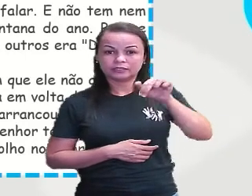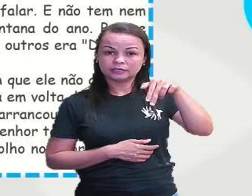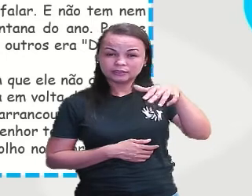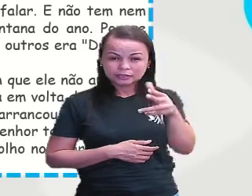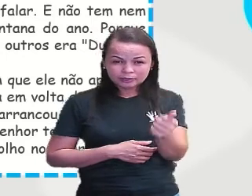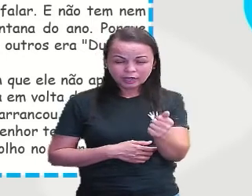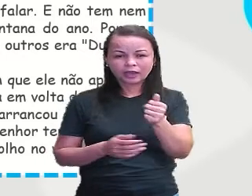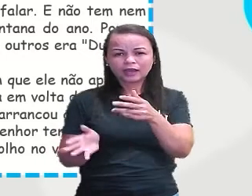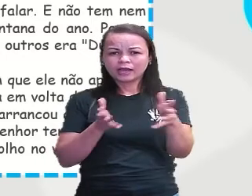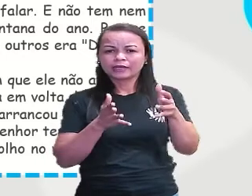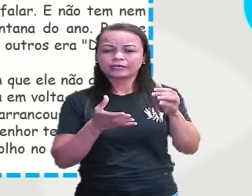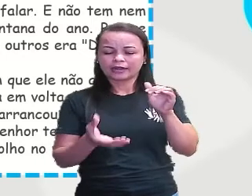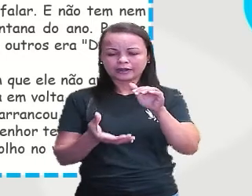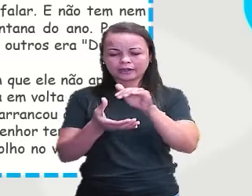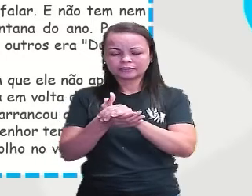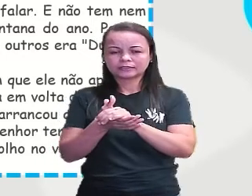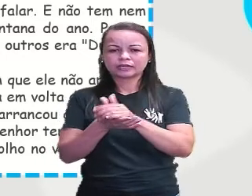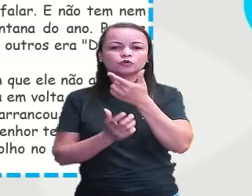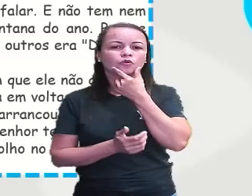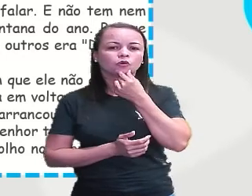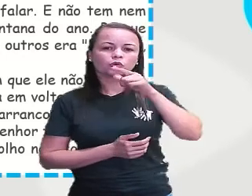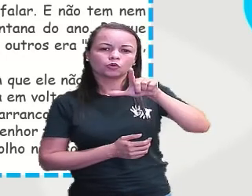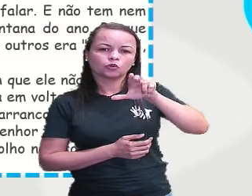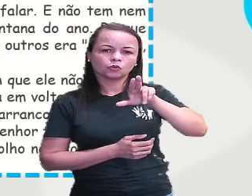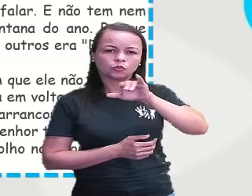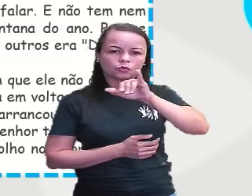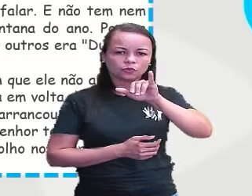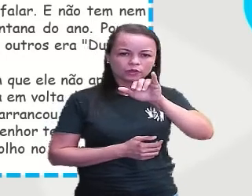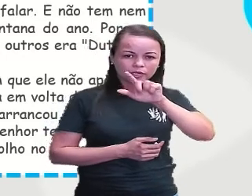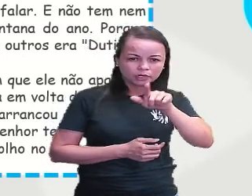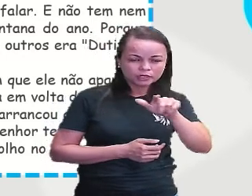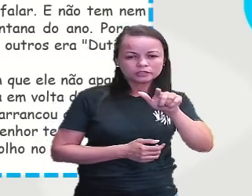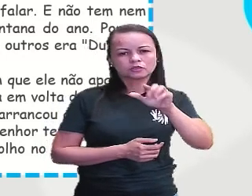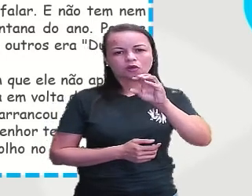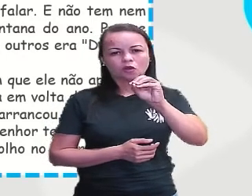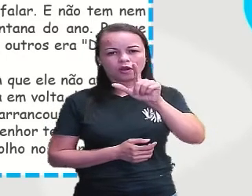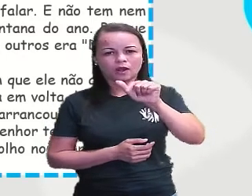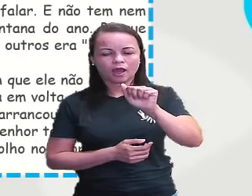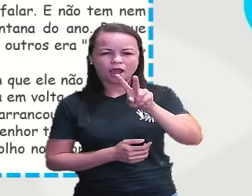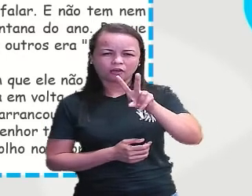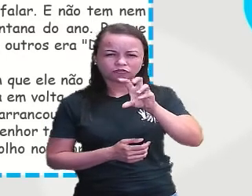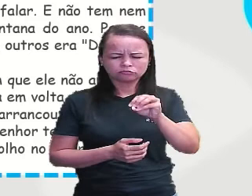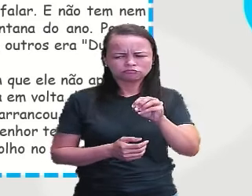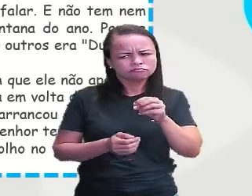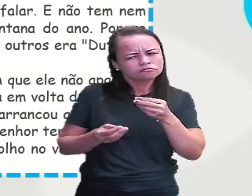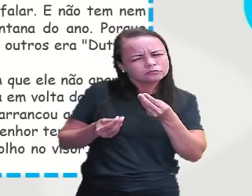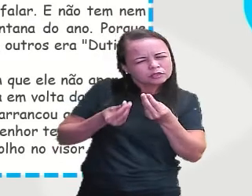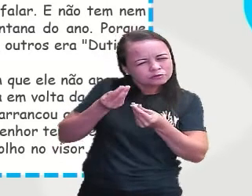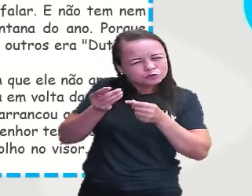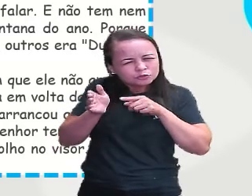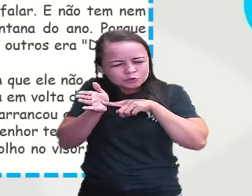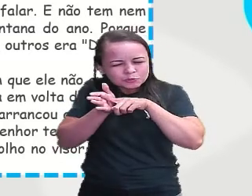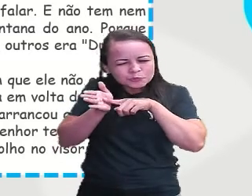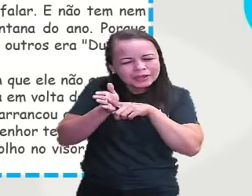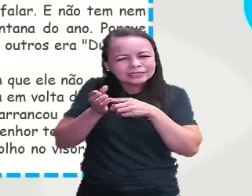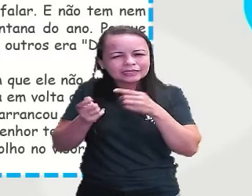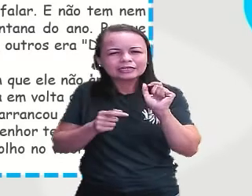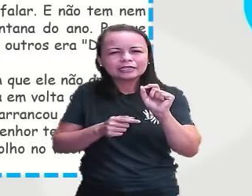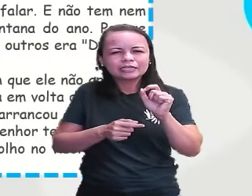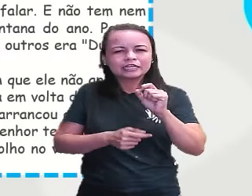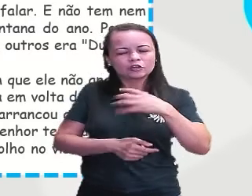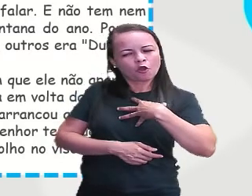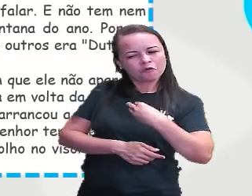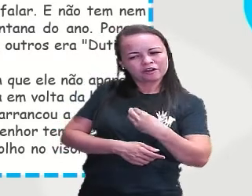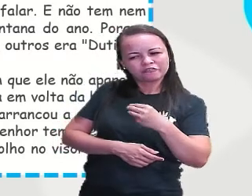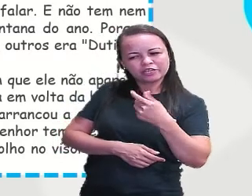Olavo. Havia suspeita, nunca claramente anunciada, de que não fosse filho do Luiz Olavo. O Dudu